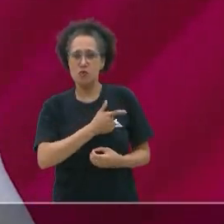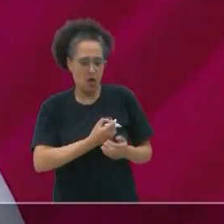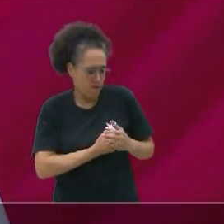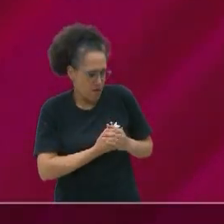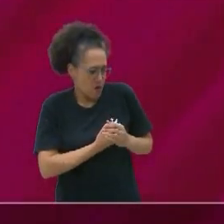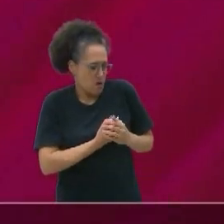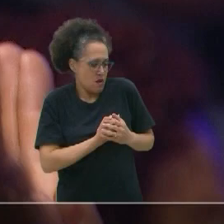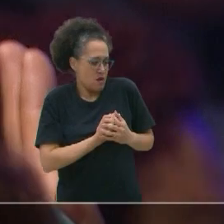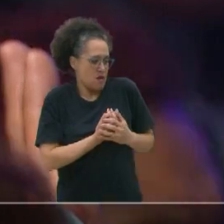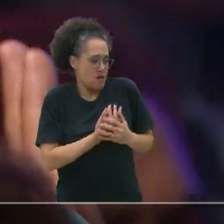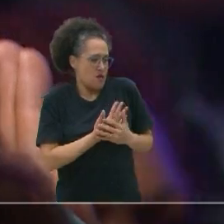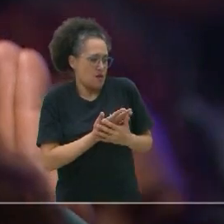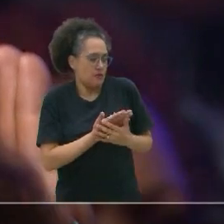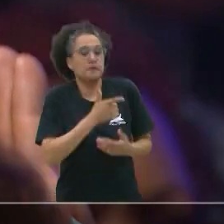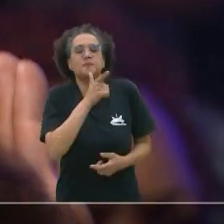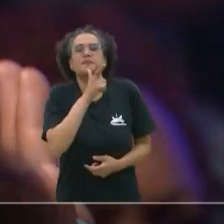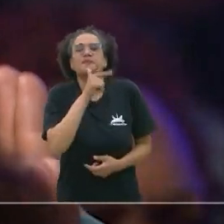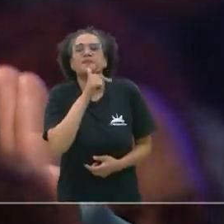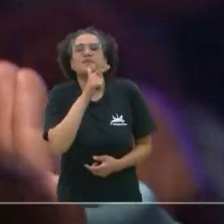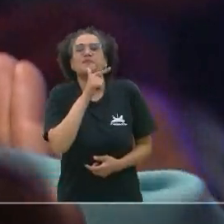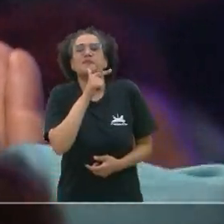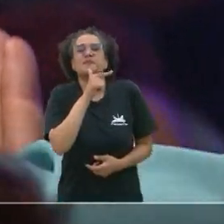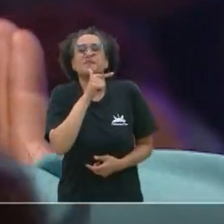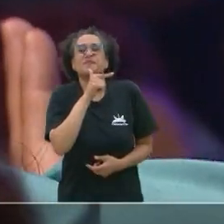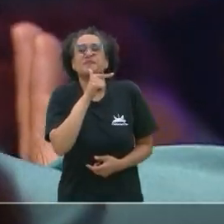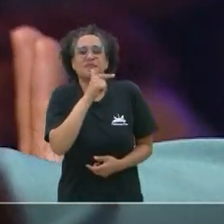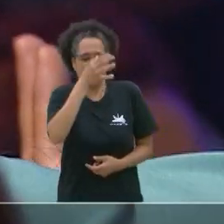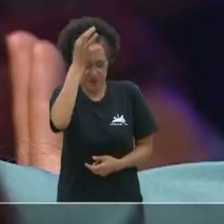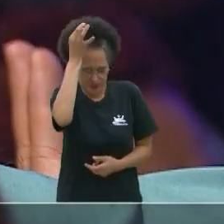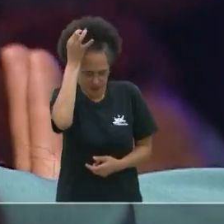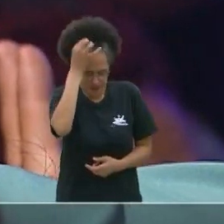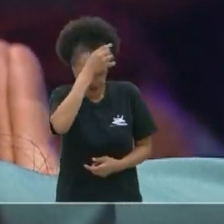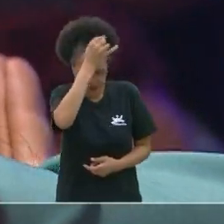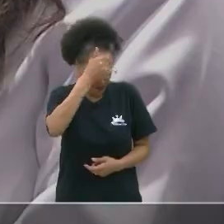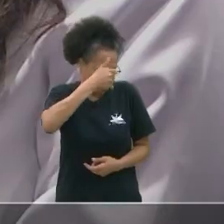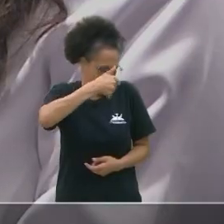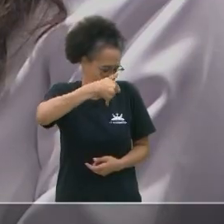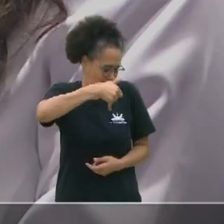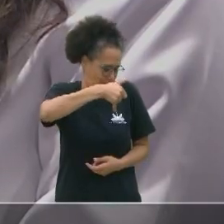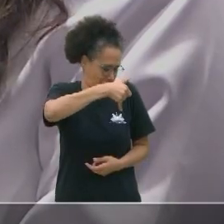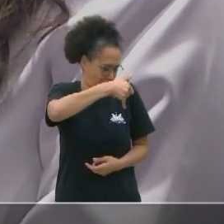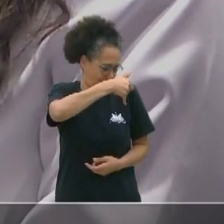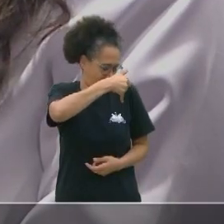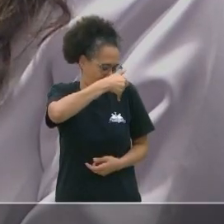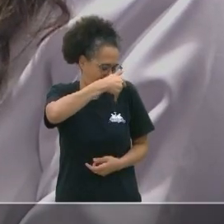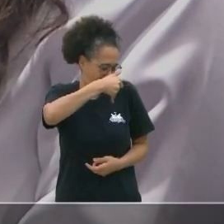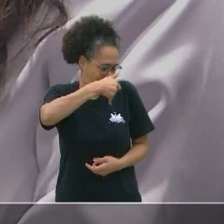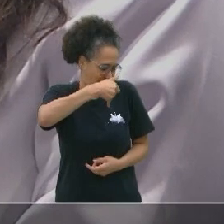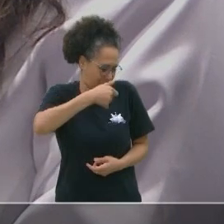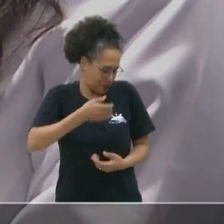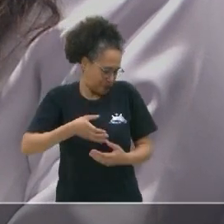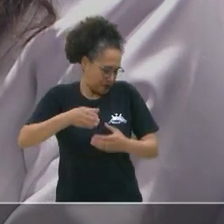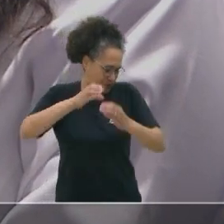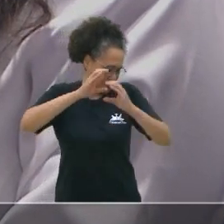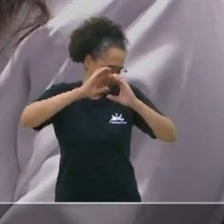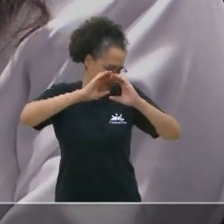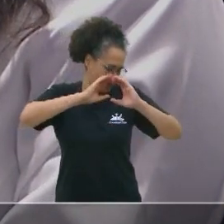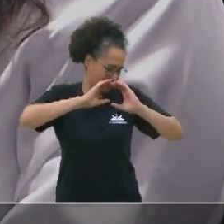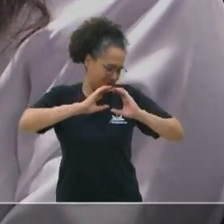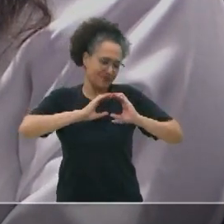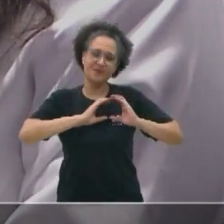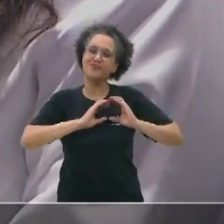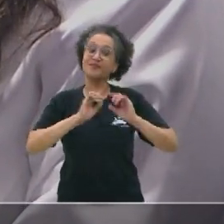germinou. Do Espírito Santo hoje é derramada, meu irmão. Essa água é derramada sobre você hoje